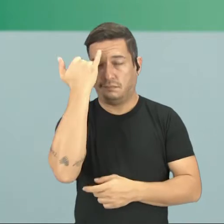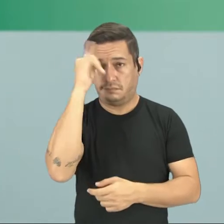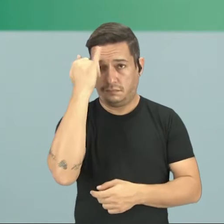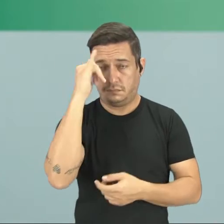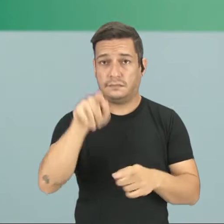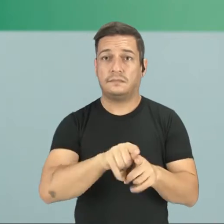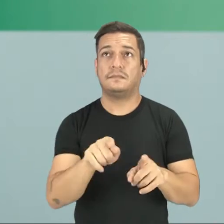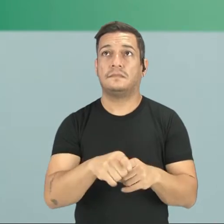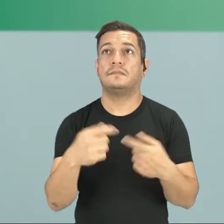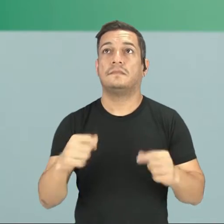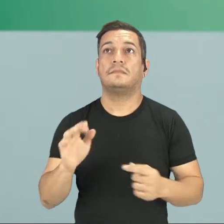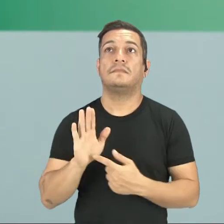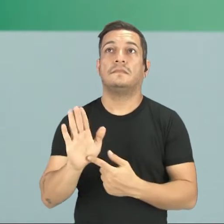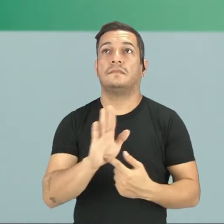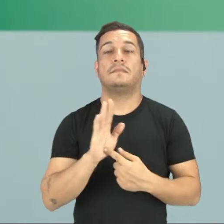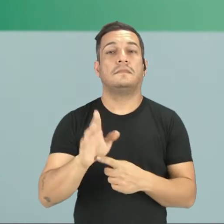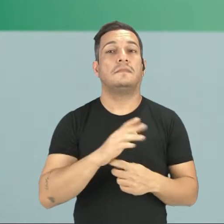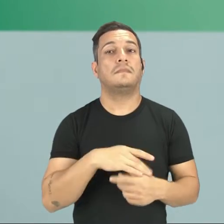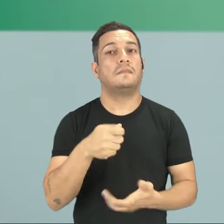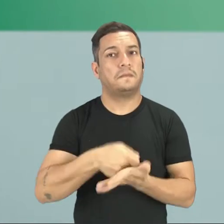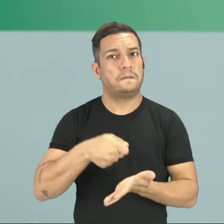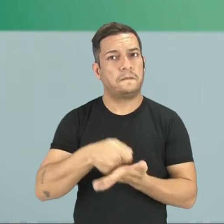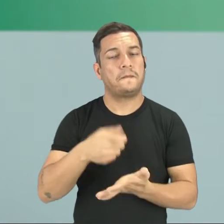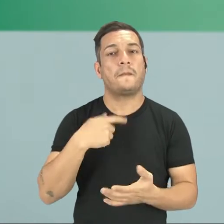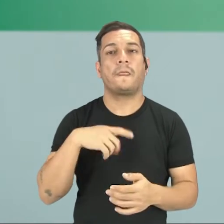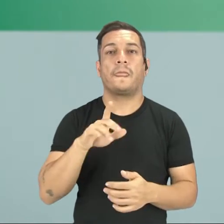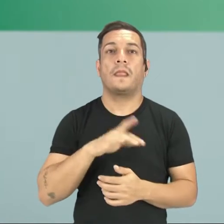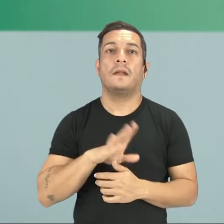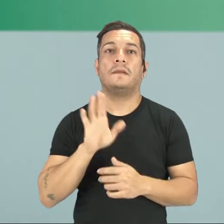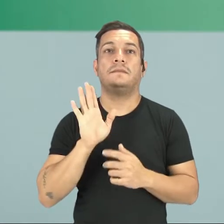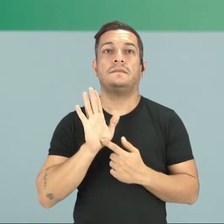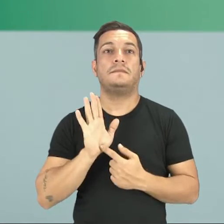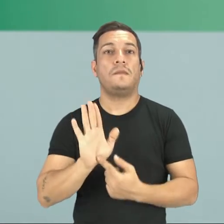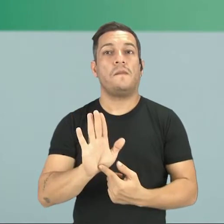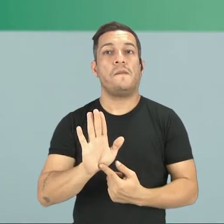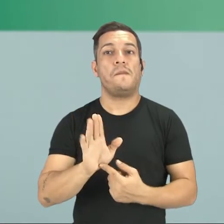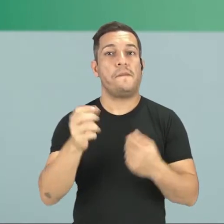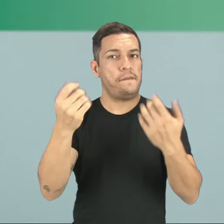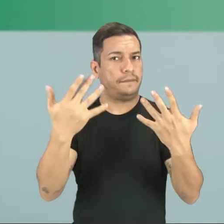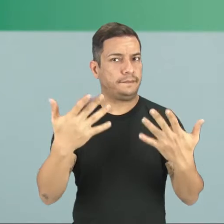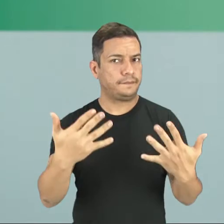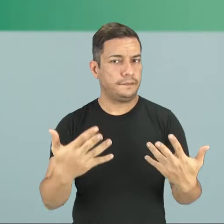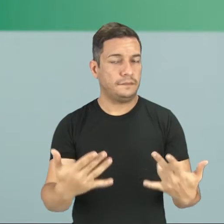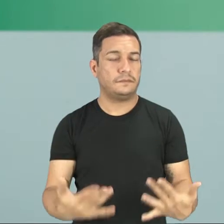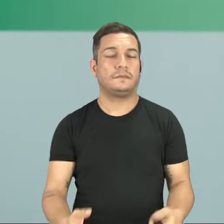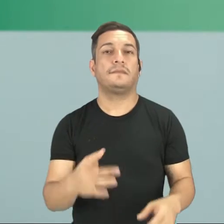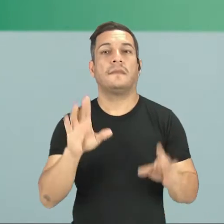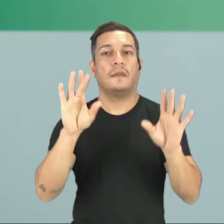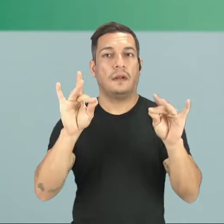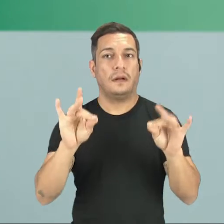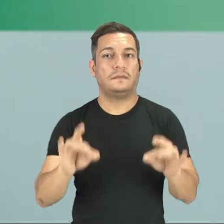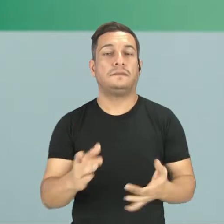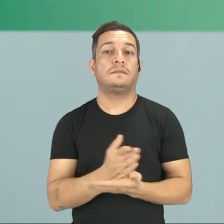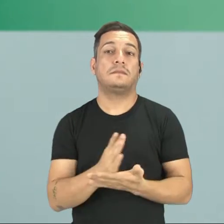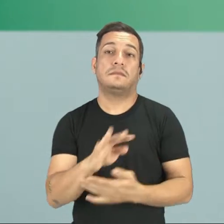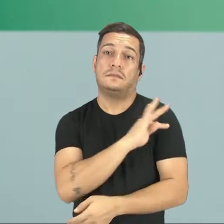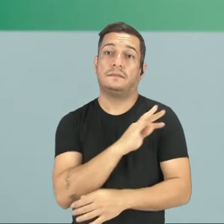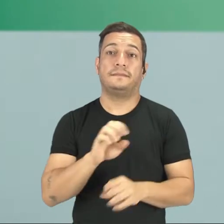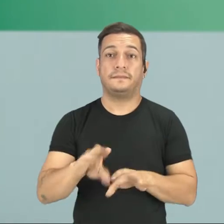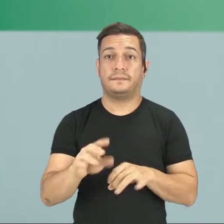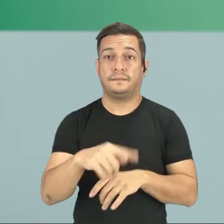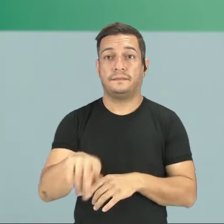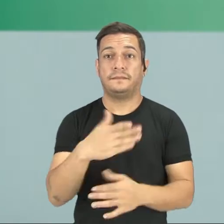ideias, você também precisa defendê-las, e aí, baseado nisso, você vai ter algumas técnicas que eu vou ensinar para vocês na aula de